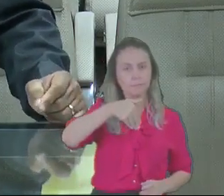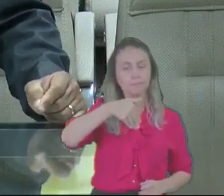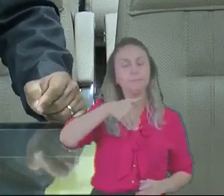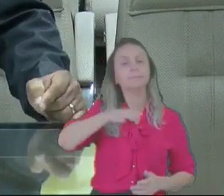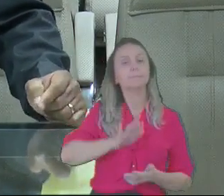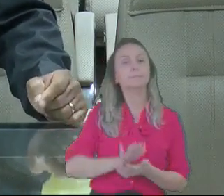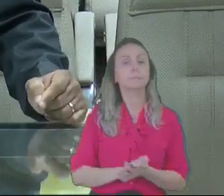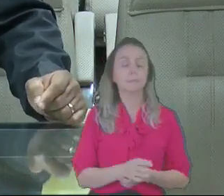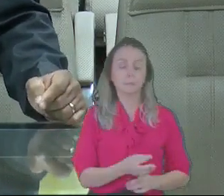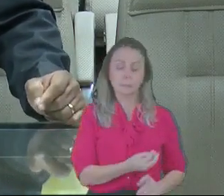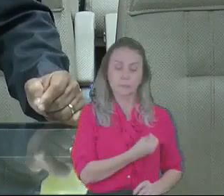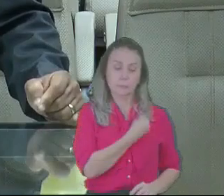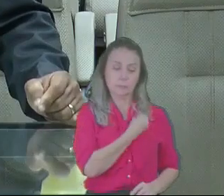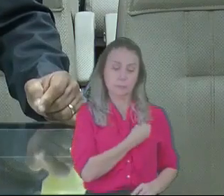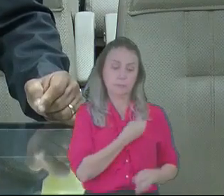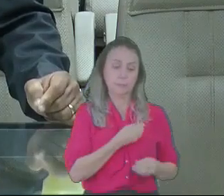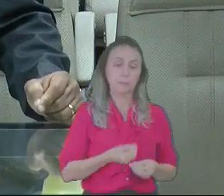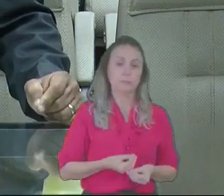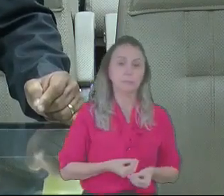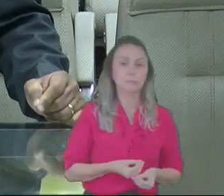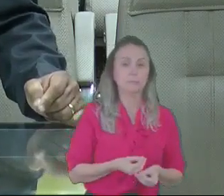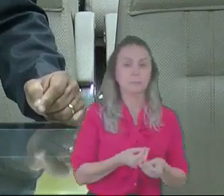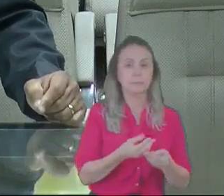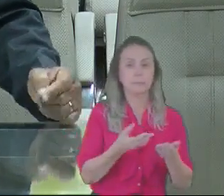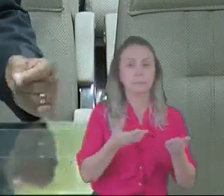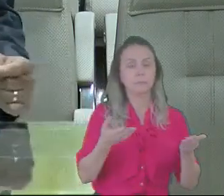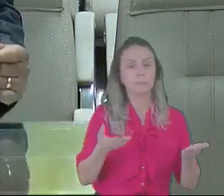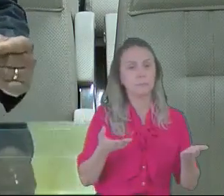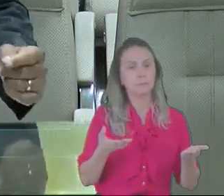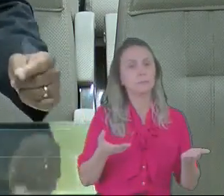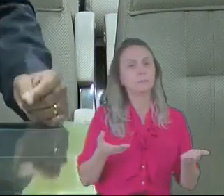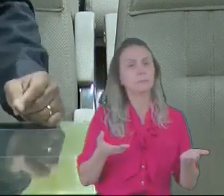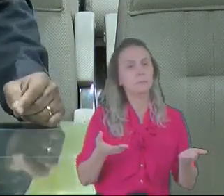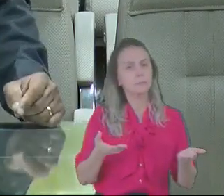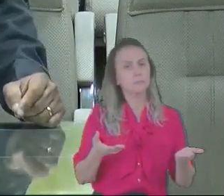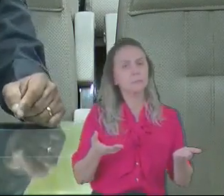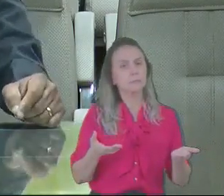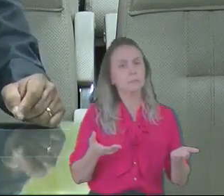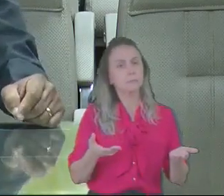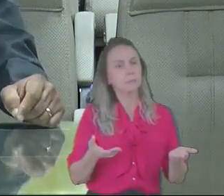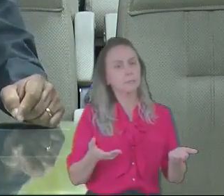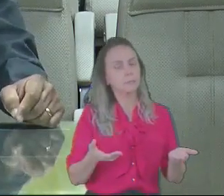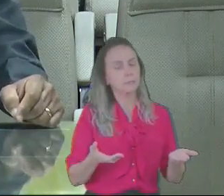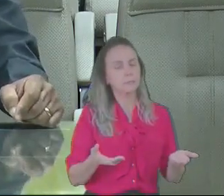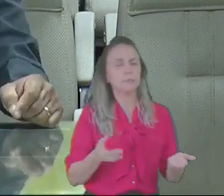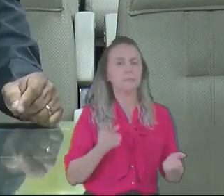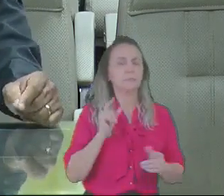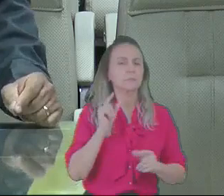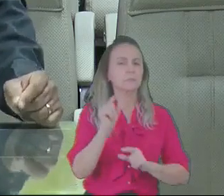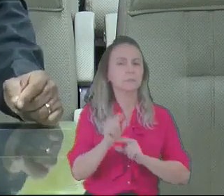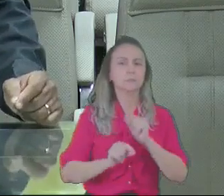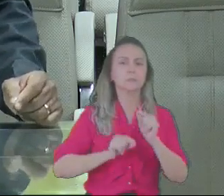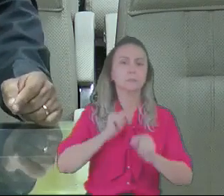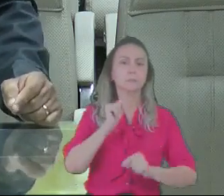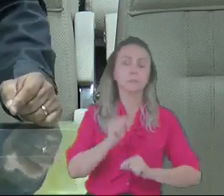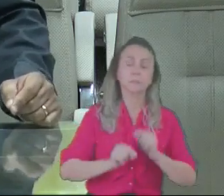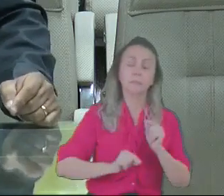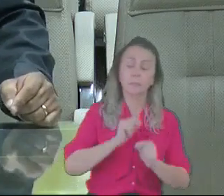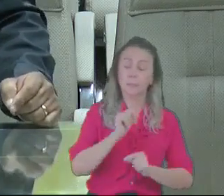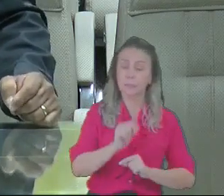vida que lhe oferece para os seus e ela é superlativa e ela é